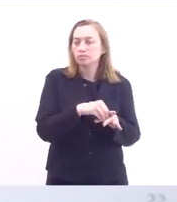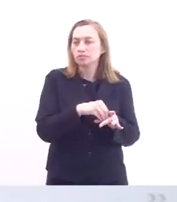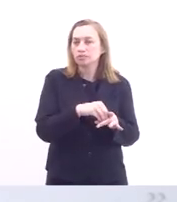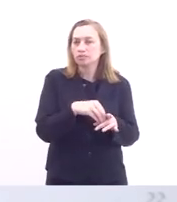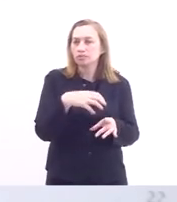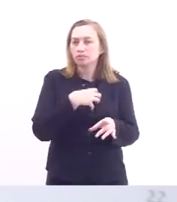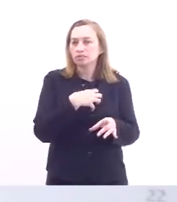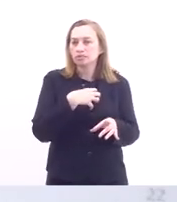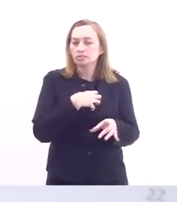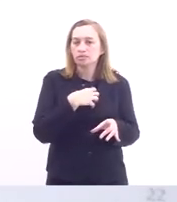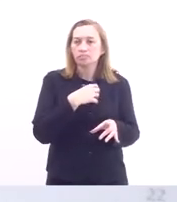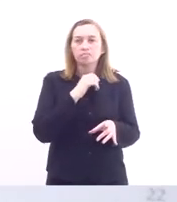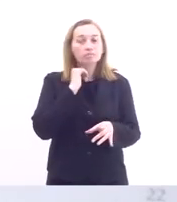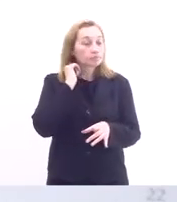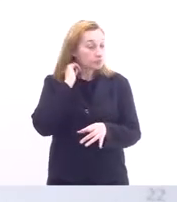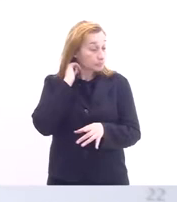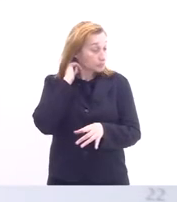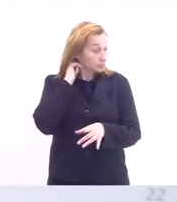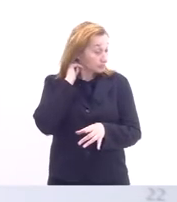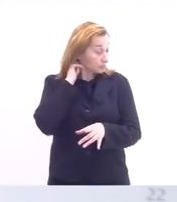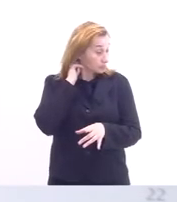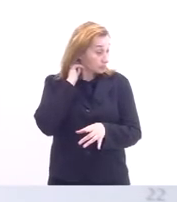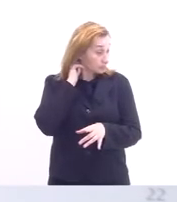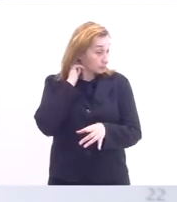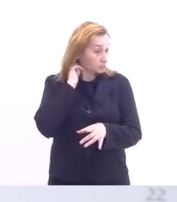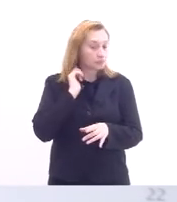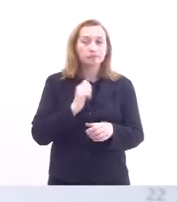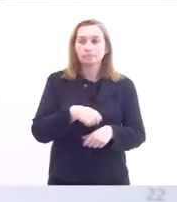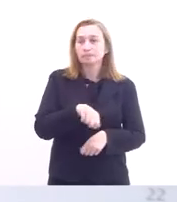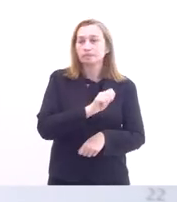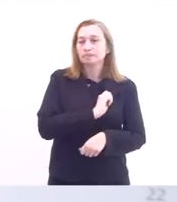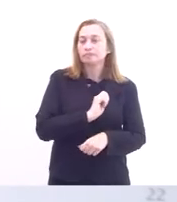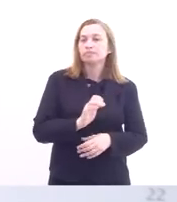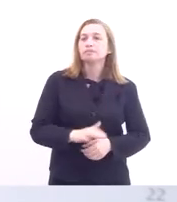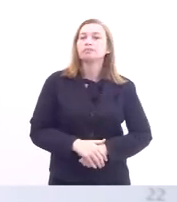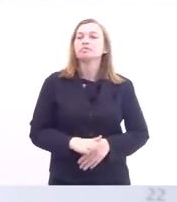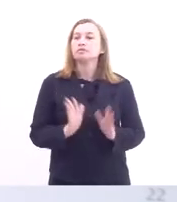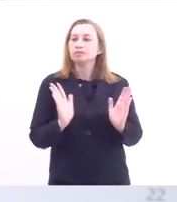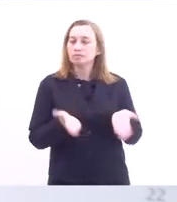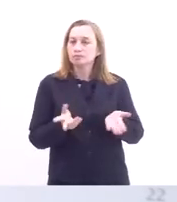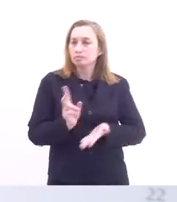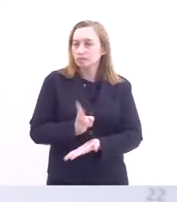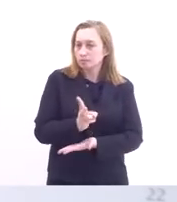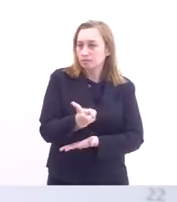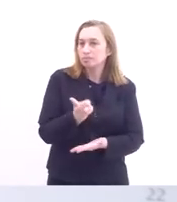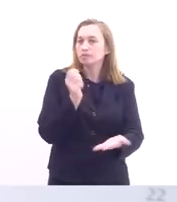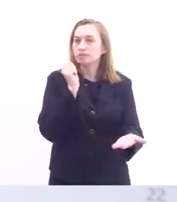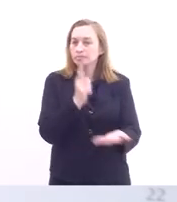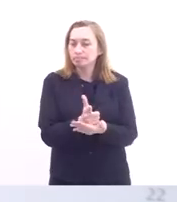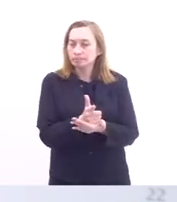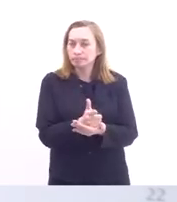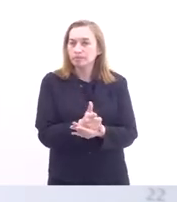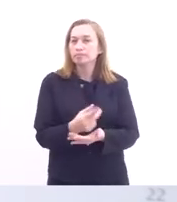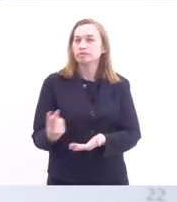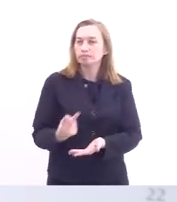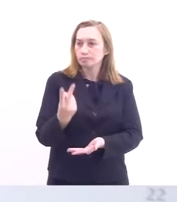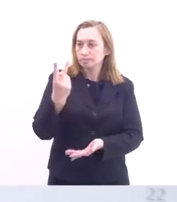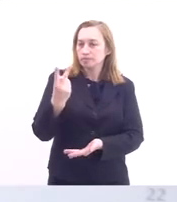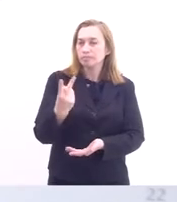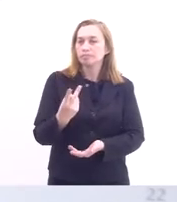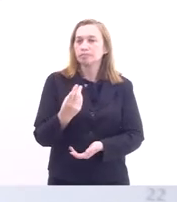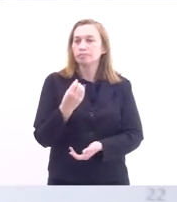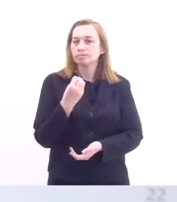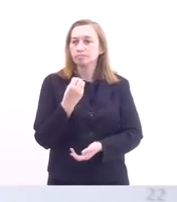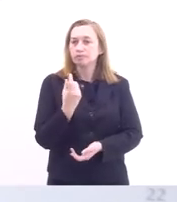no bojo, né, do regime. Então, hoje a gente continua pagando esse valor